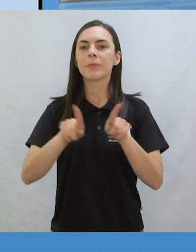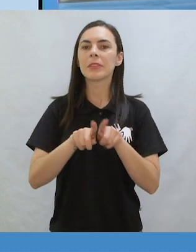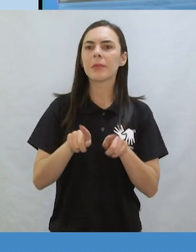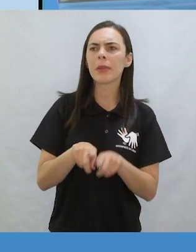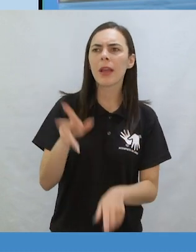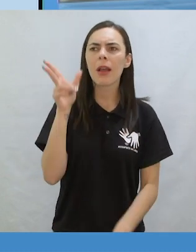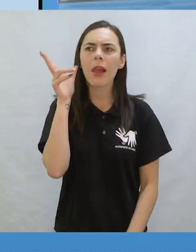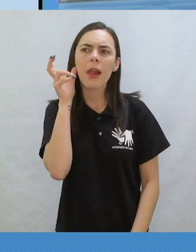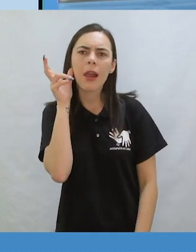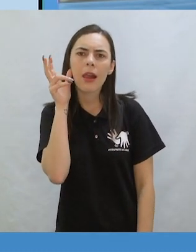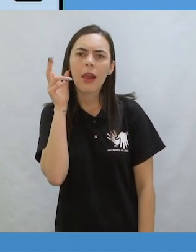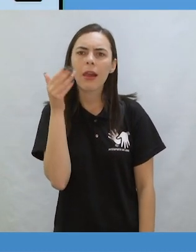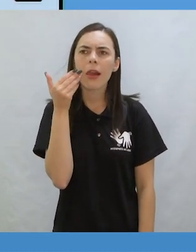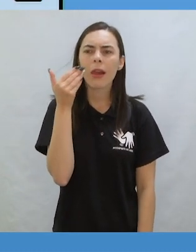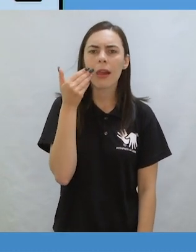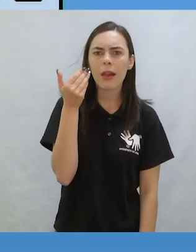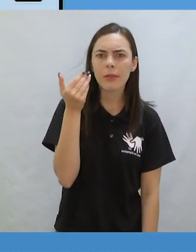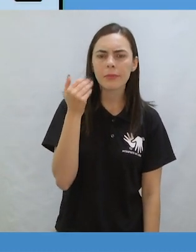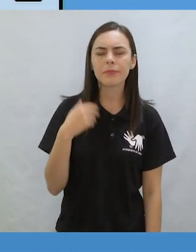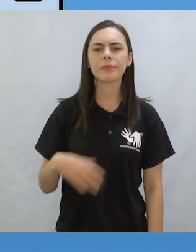de histórias.